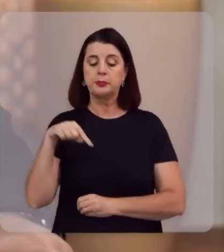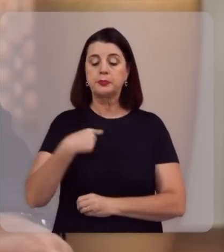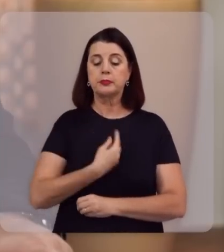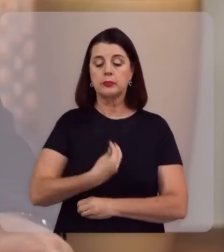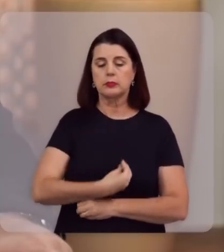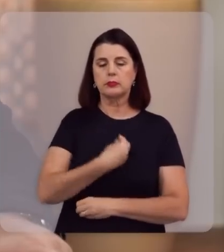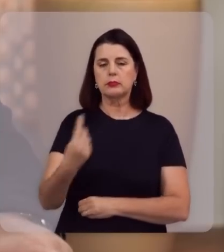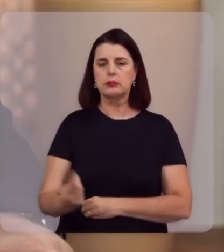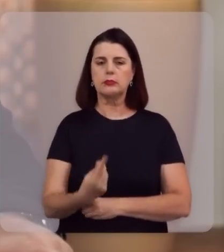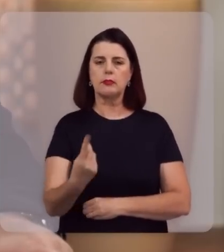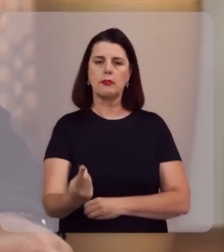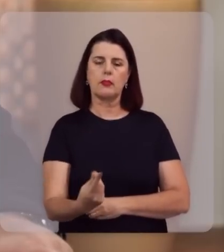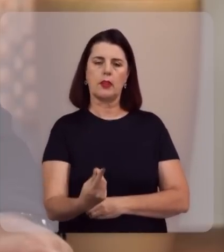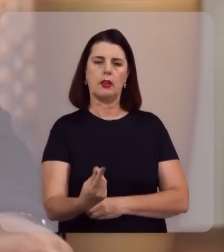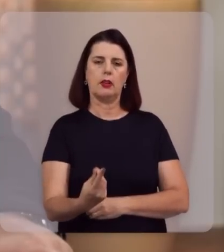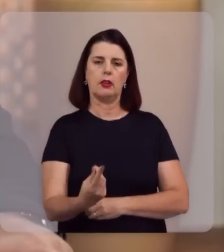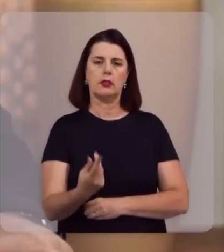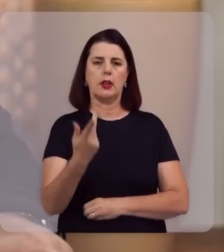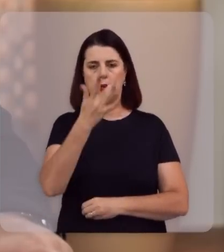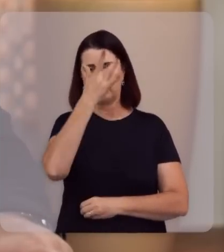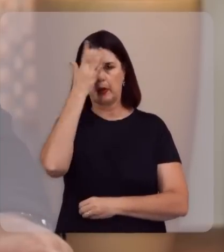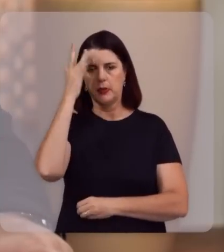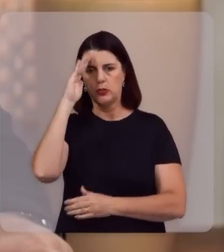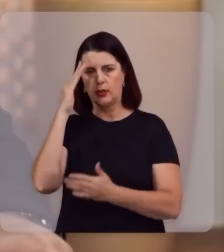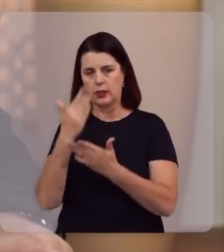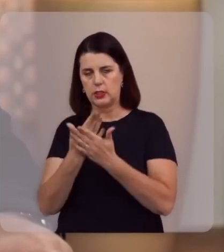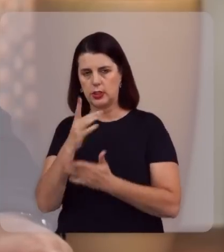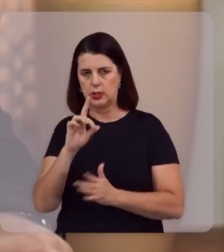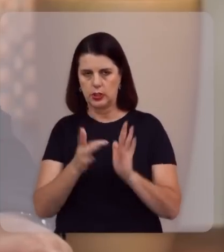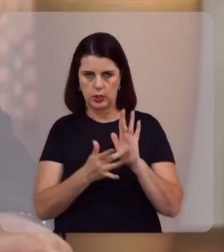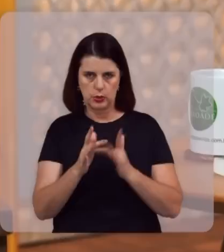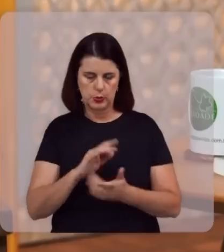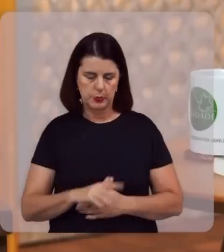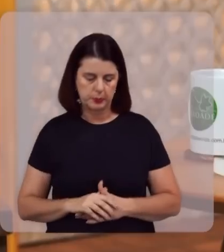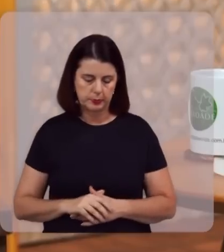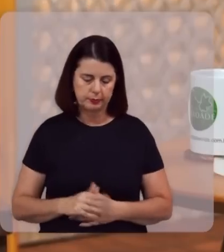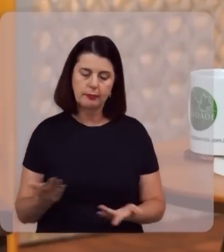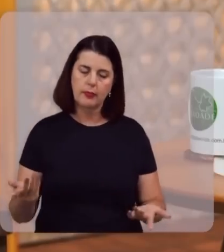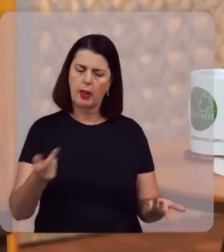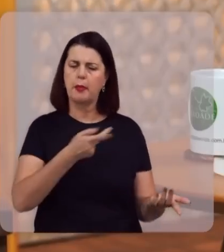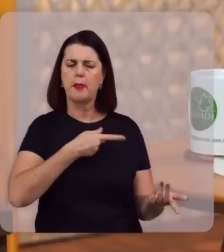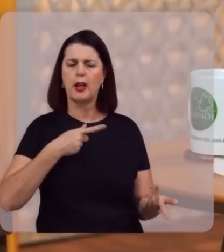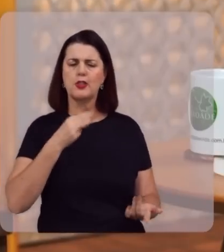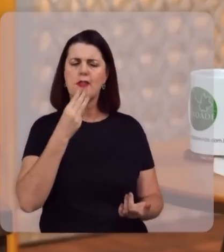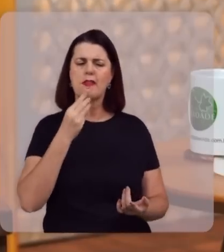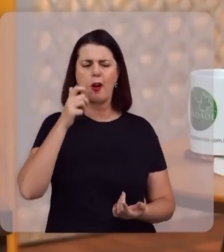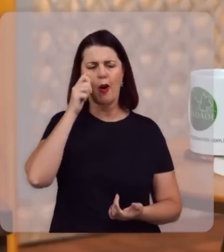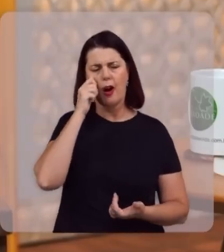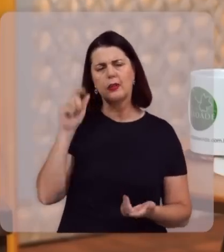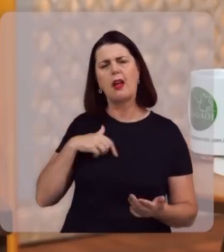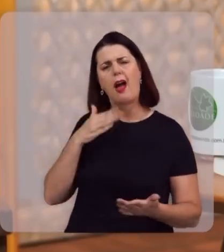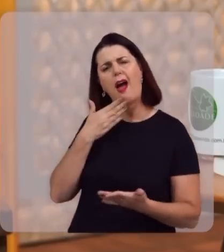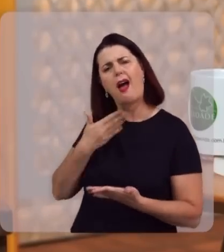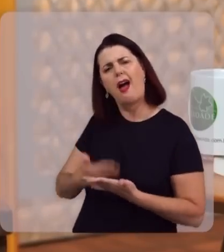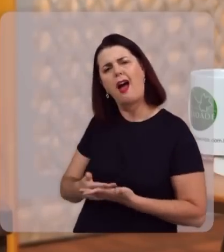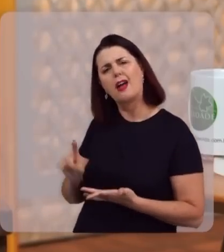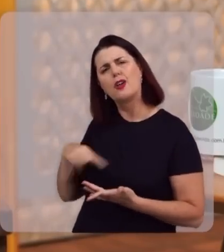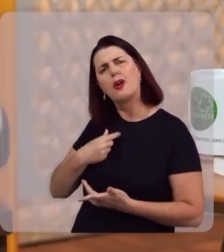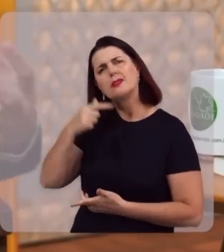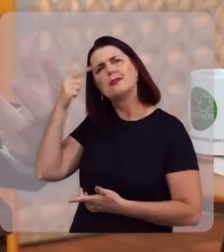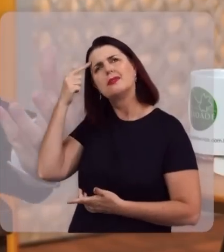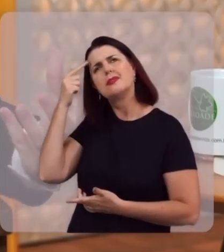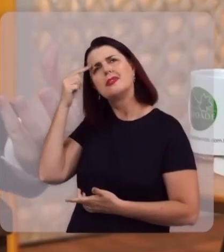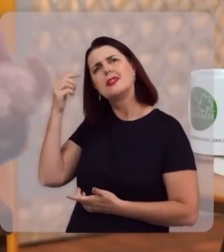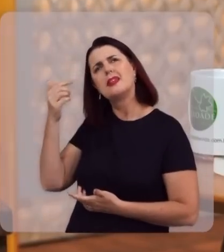nós a vida eterna, a todos aqueles que cremos em Jesus. Reverendo Rossi, é fascinante a gente, né, nesse período